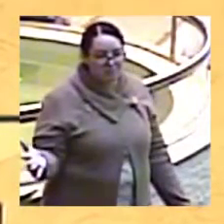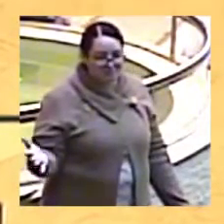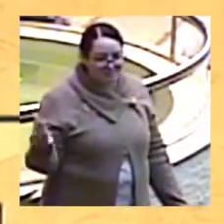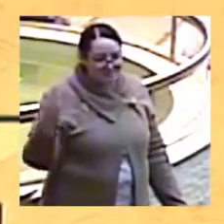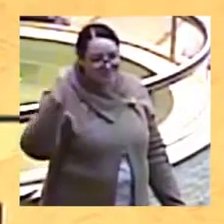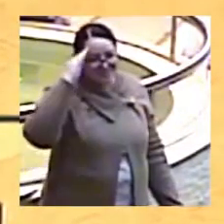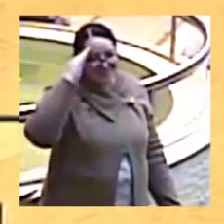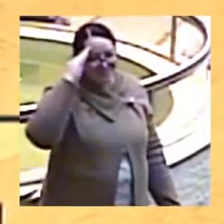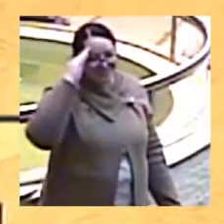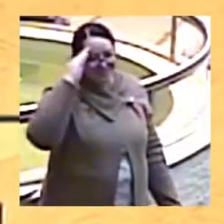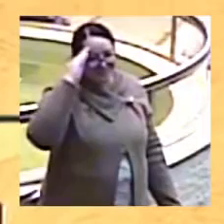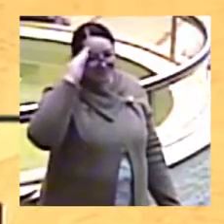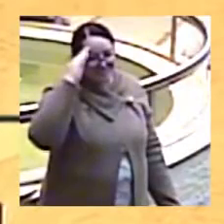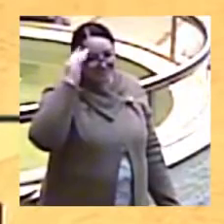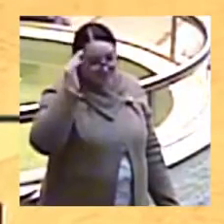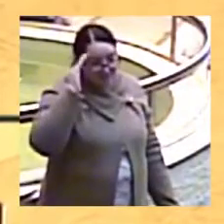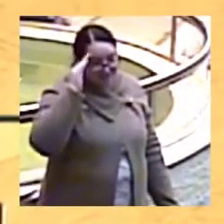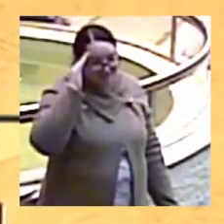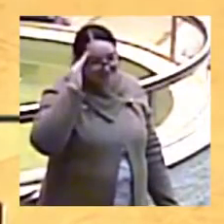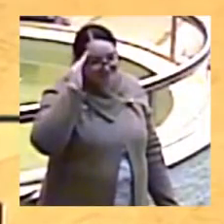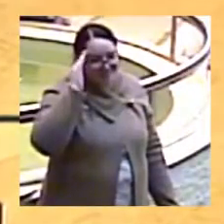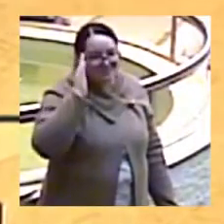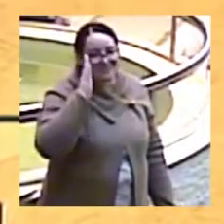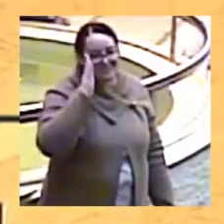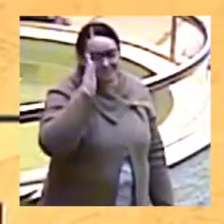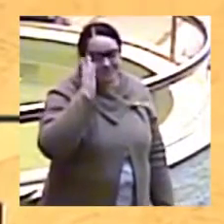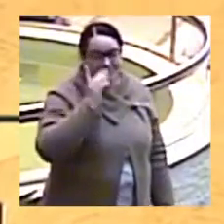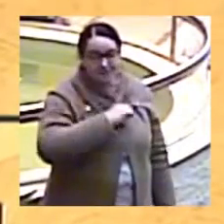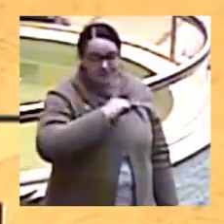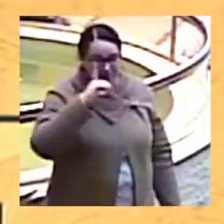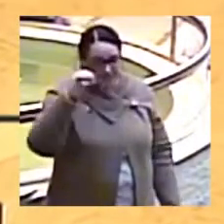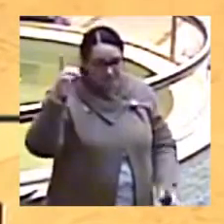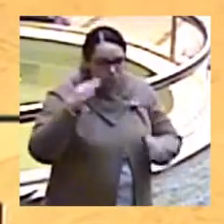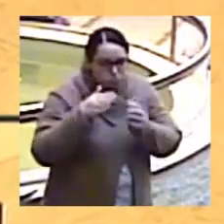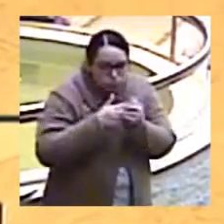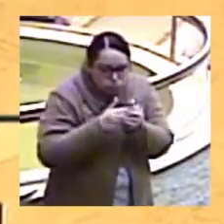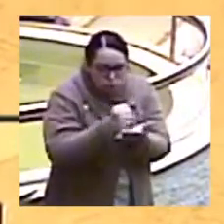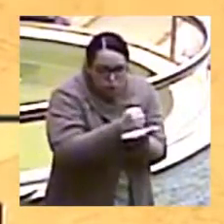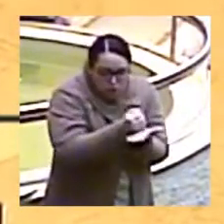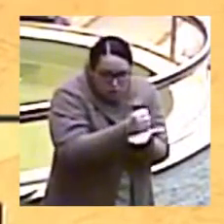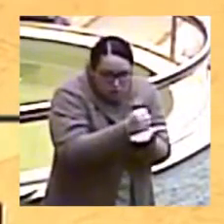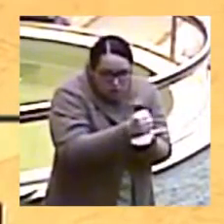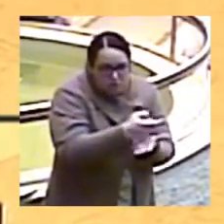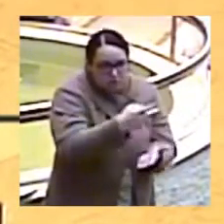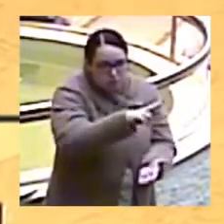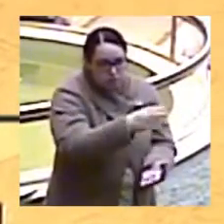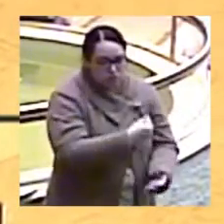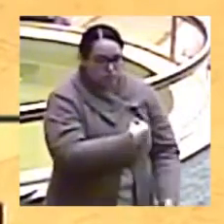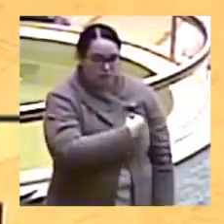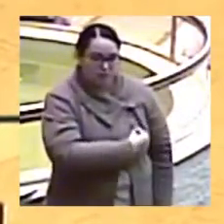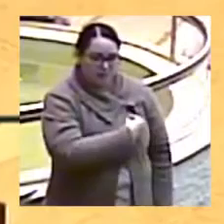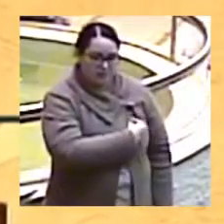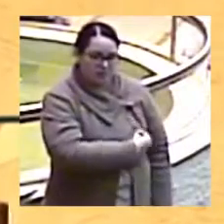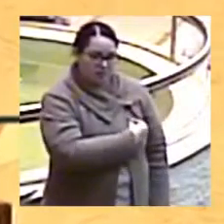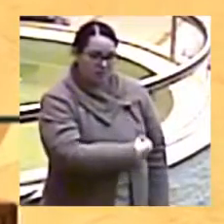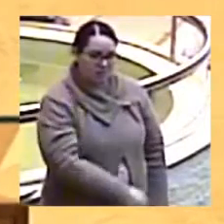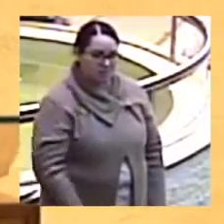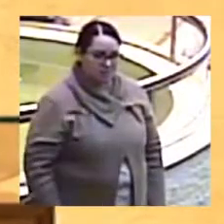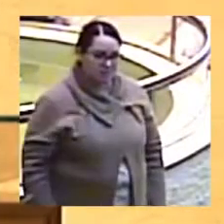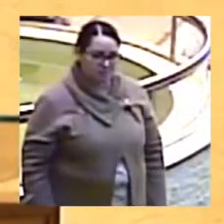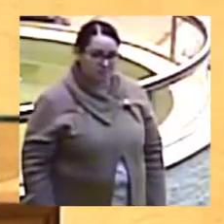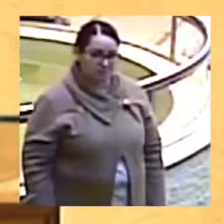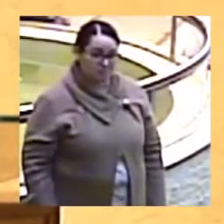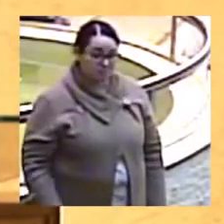mas, com direcionamento. Deus, está, direcionando, a sua vida, da melhor forma, possível. Da melhor, maneira,